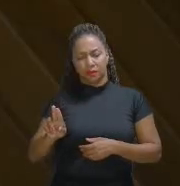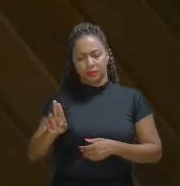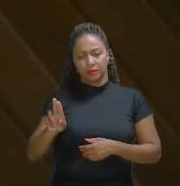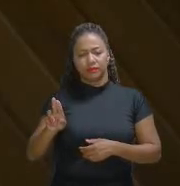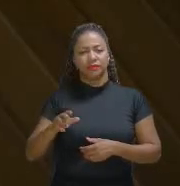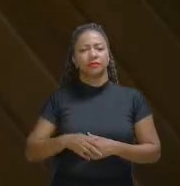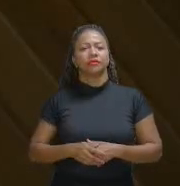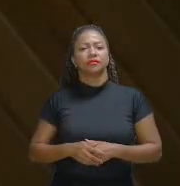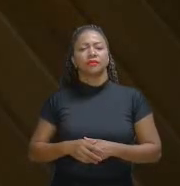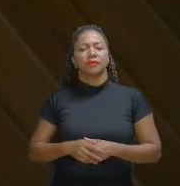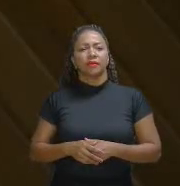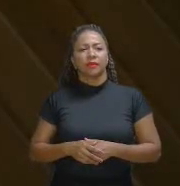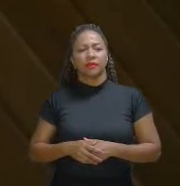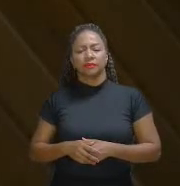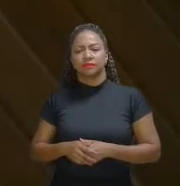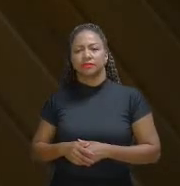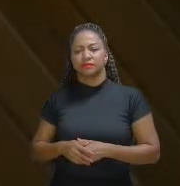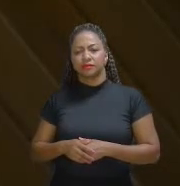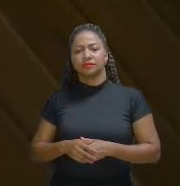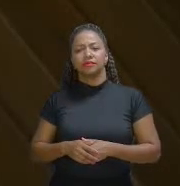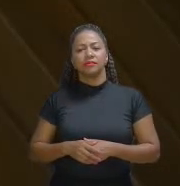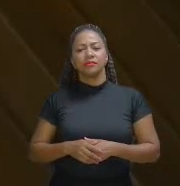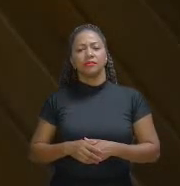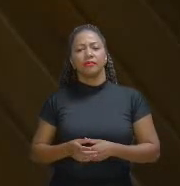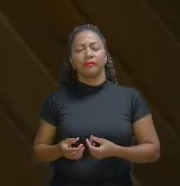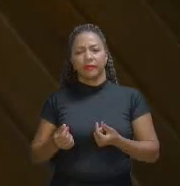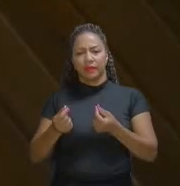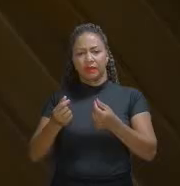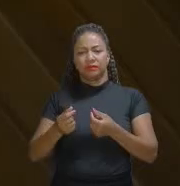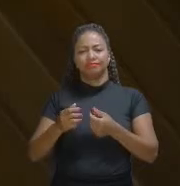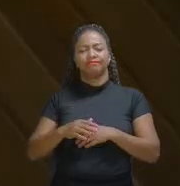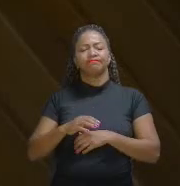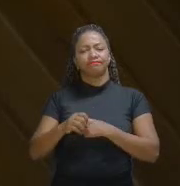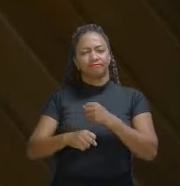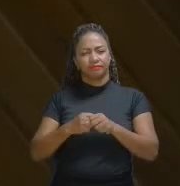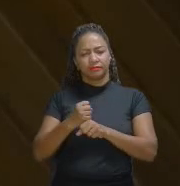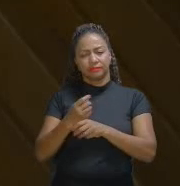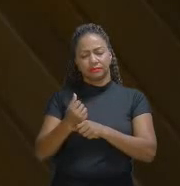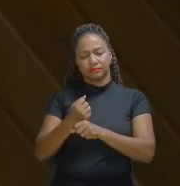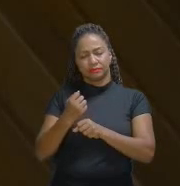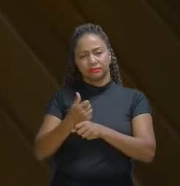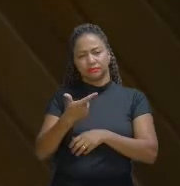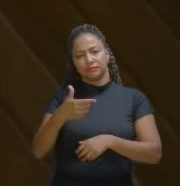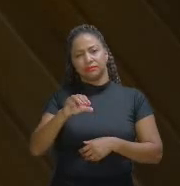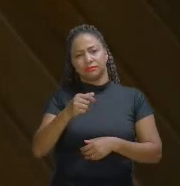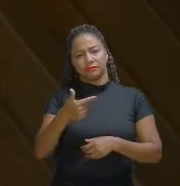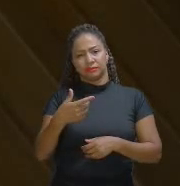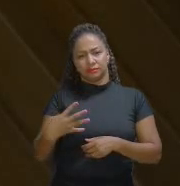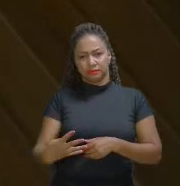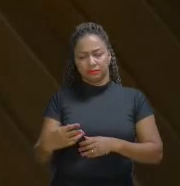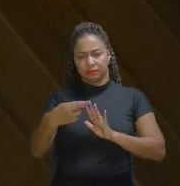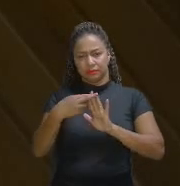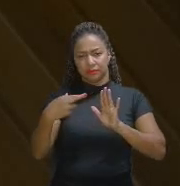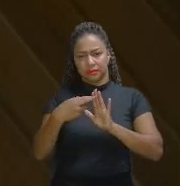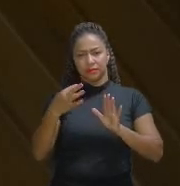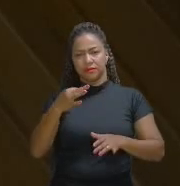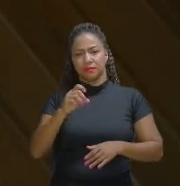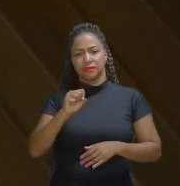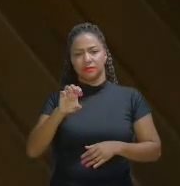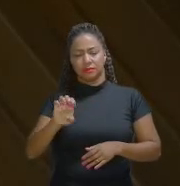PSTU, referente ao exercício financeiro de 2024, nos termos do artigo 30, caput da Resolução